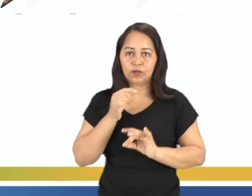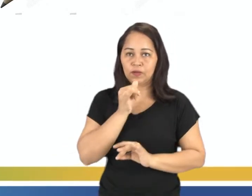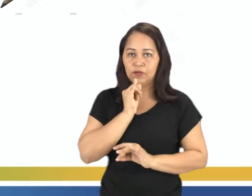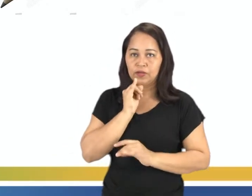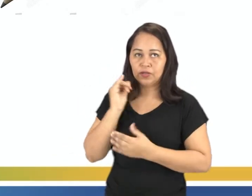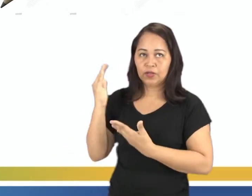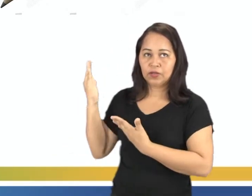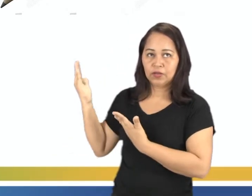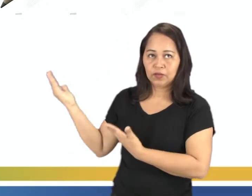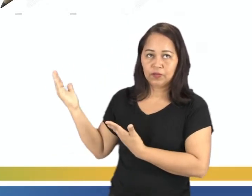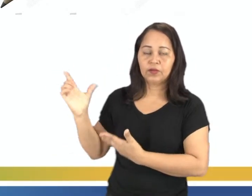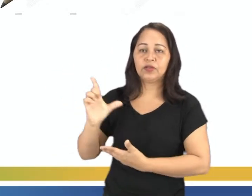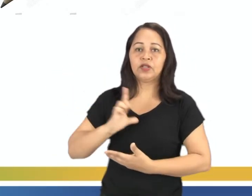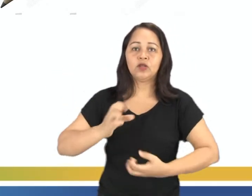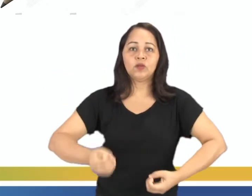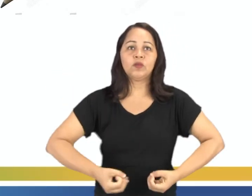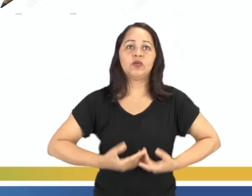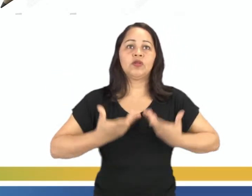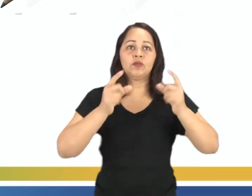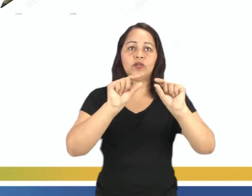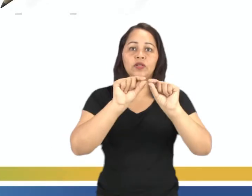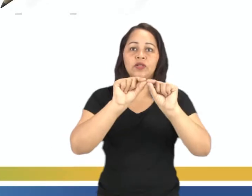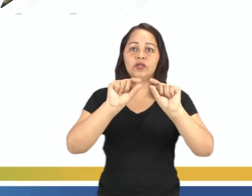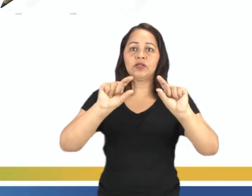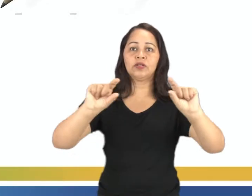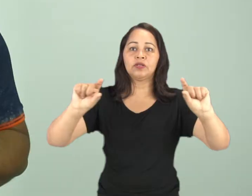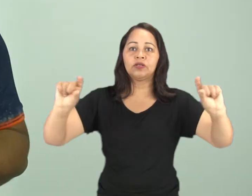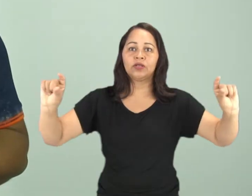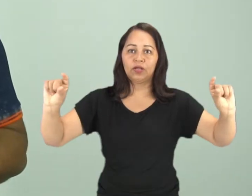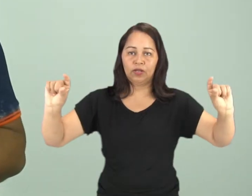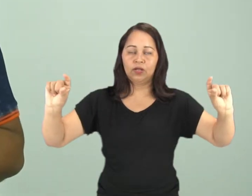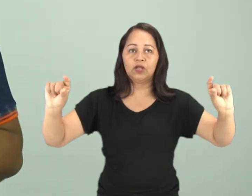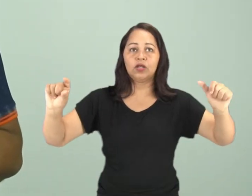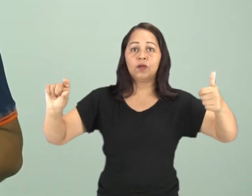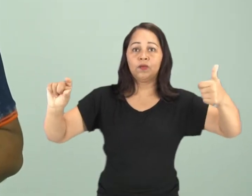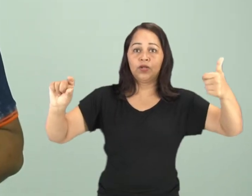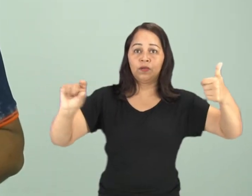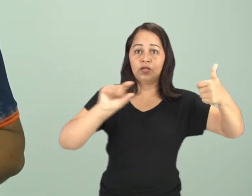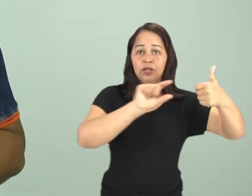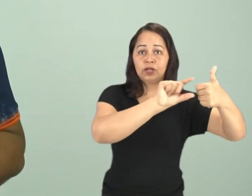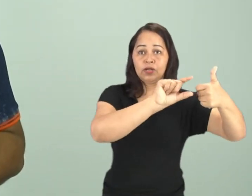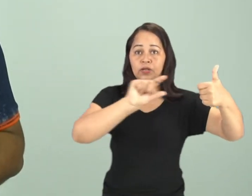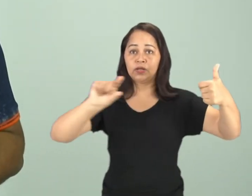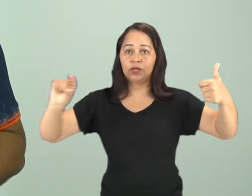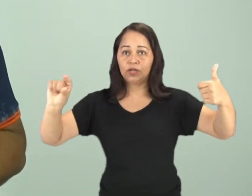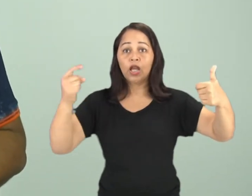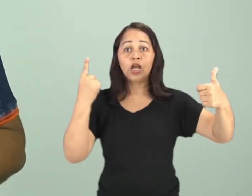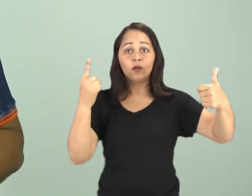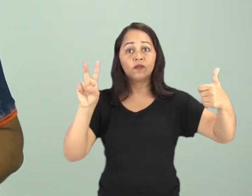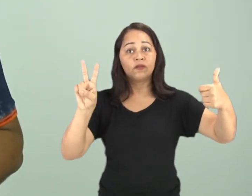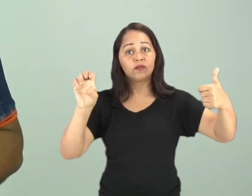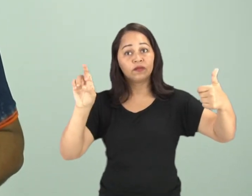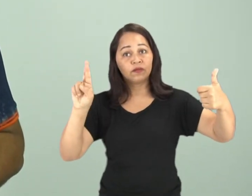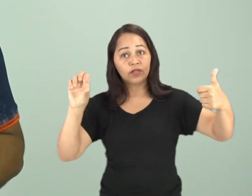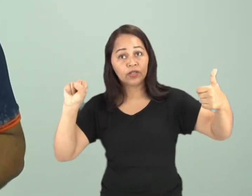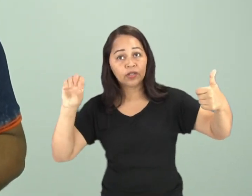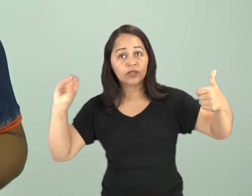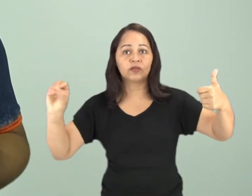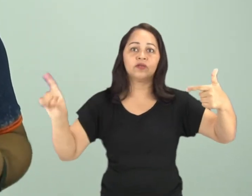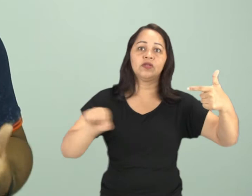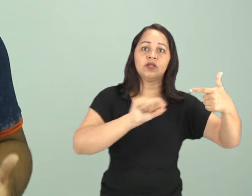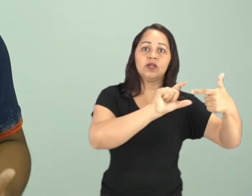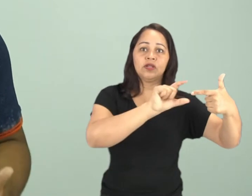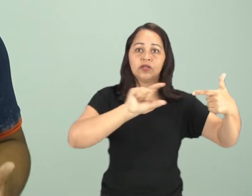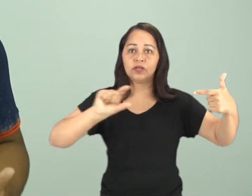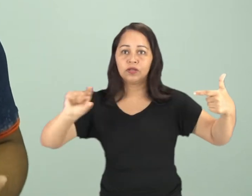ali um poema escrito. Dentro daquele poema, aquela primeira linha escrita é um verso, a segunda é outro verso, e